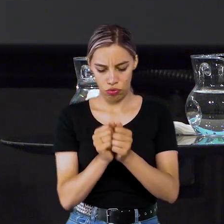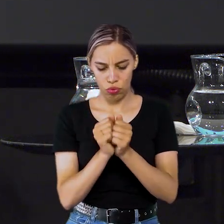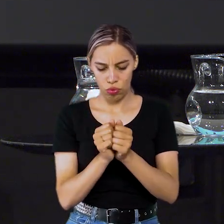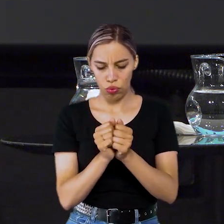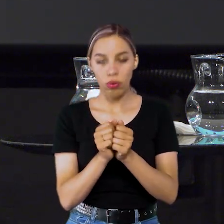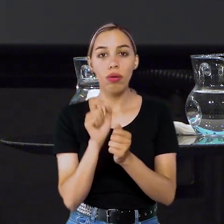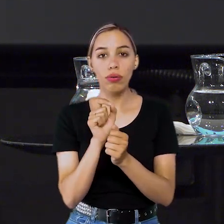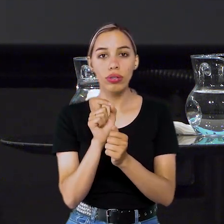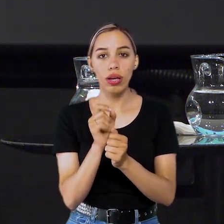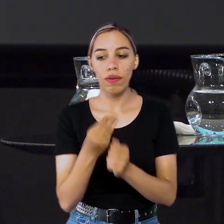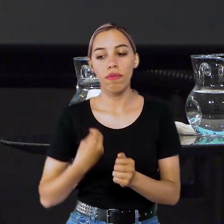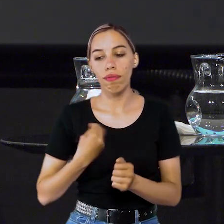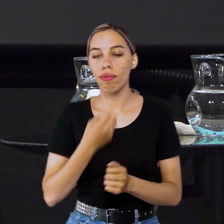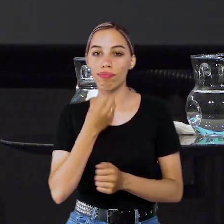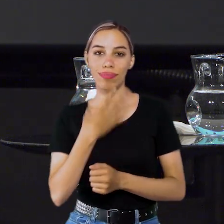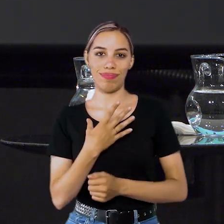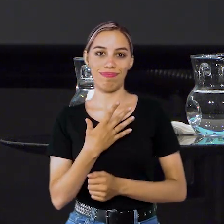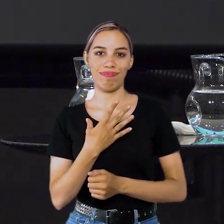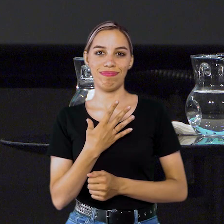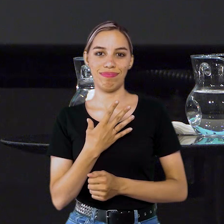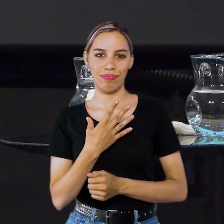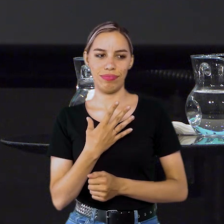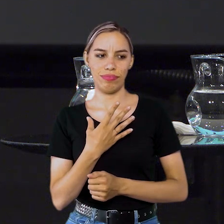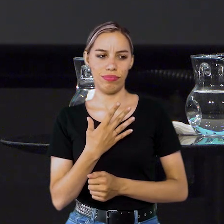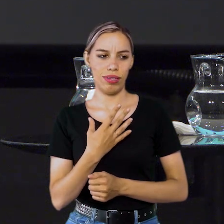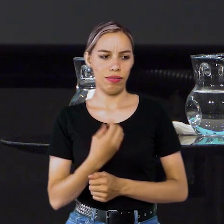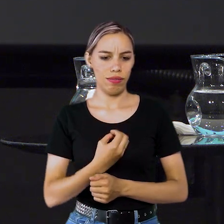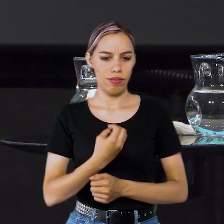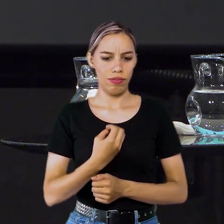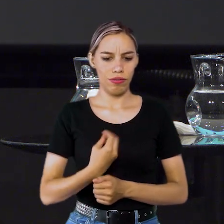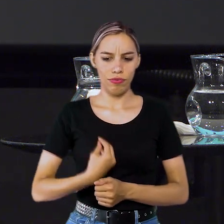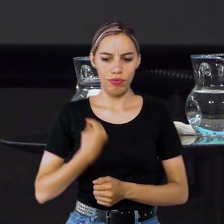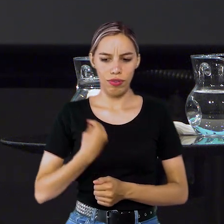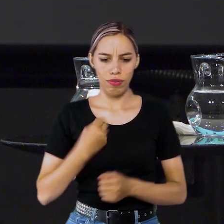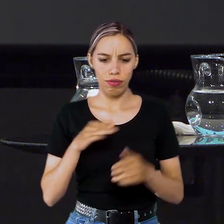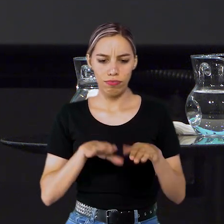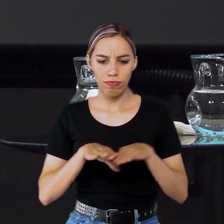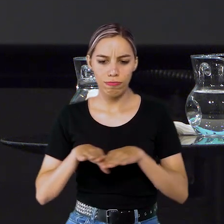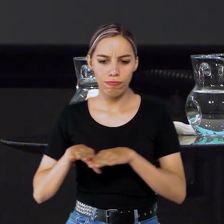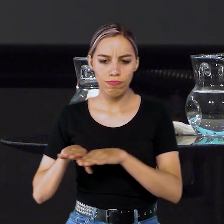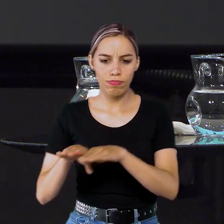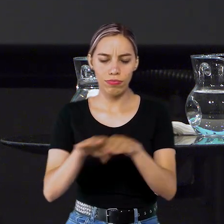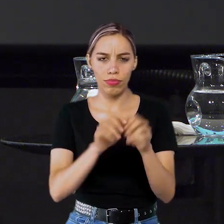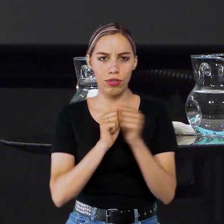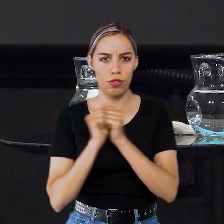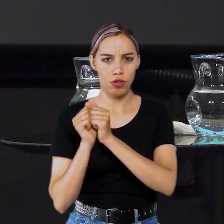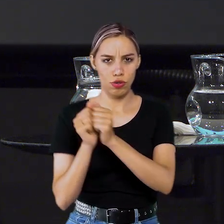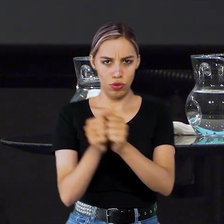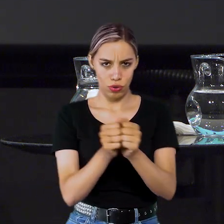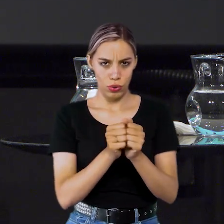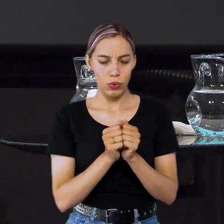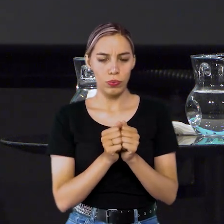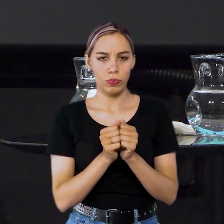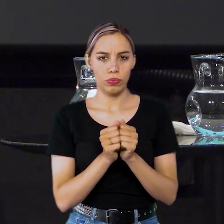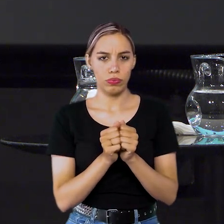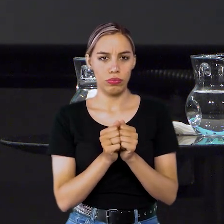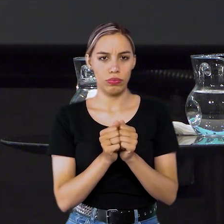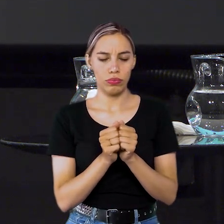viver bem, estar bem com todo mundo, viver essa harmonia, esse chamado de